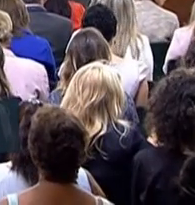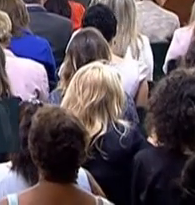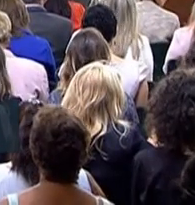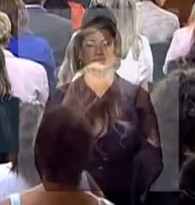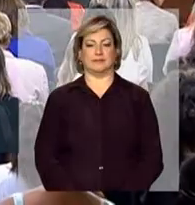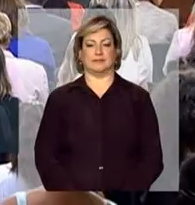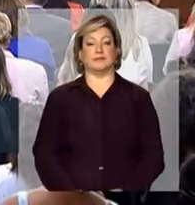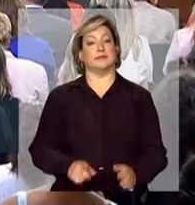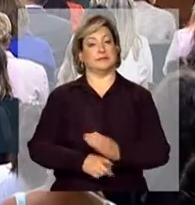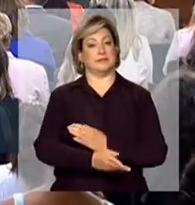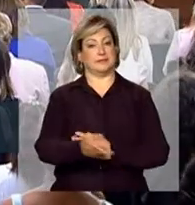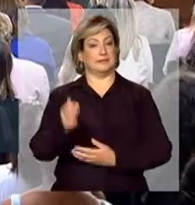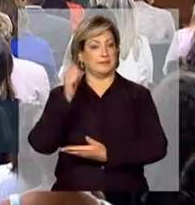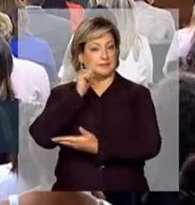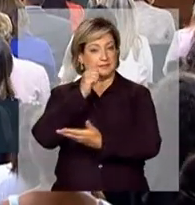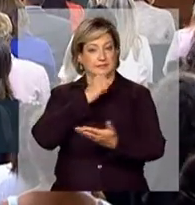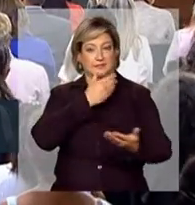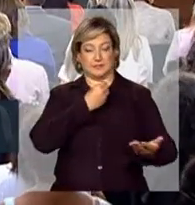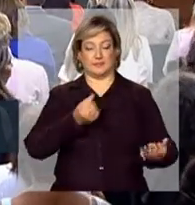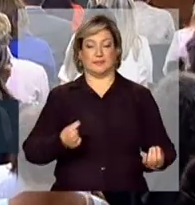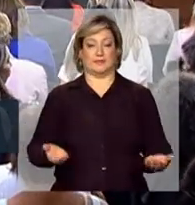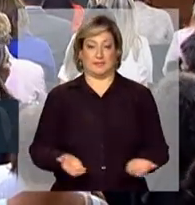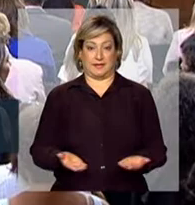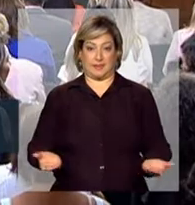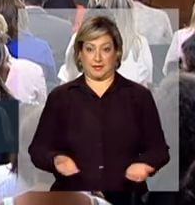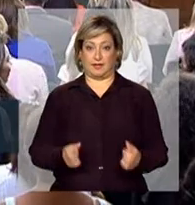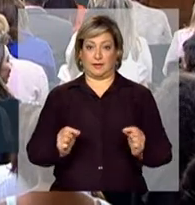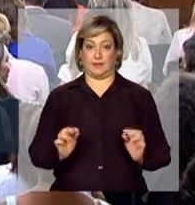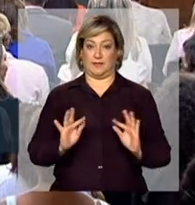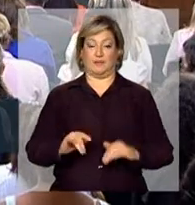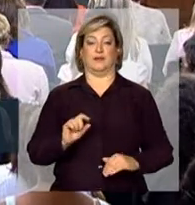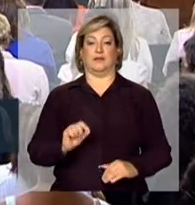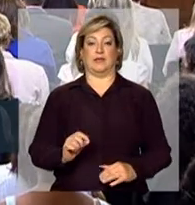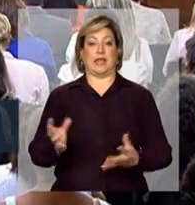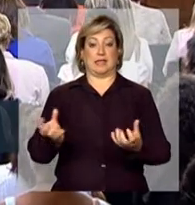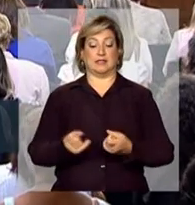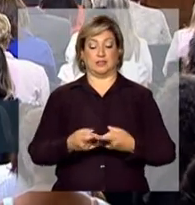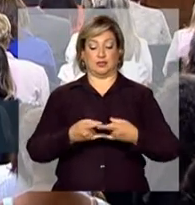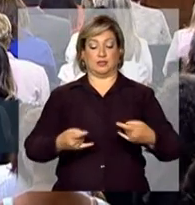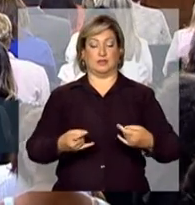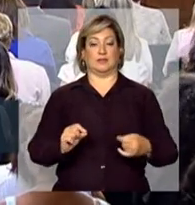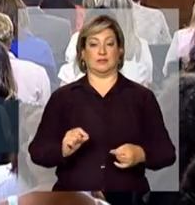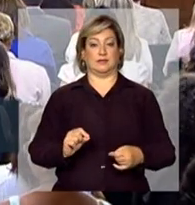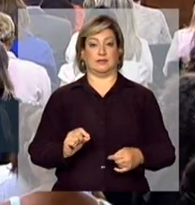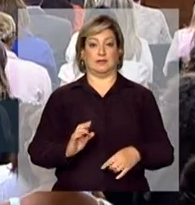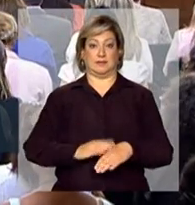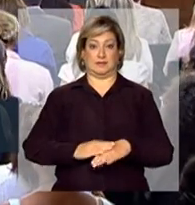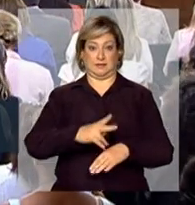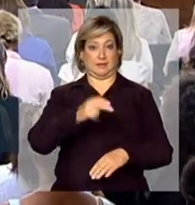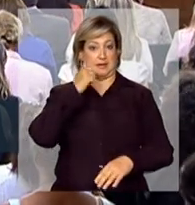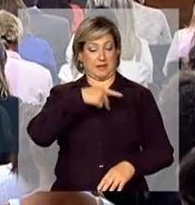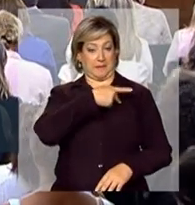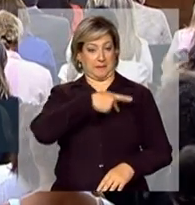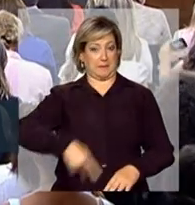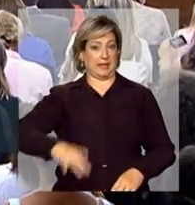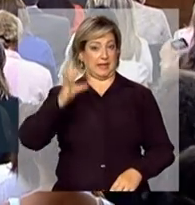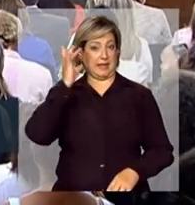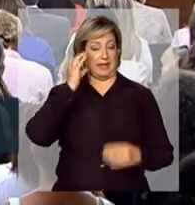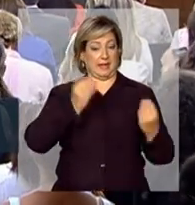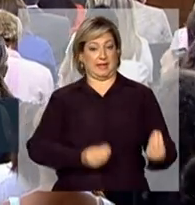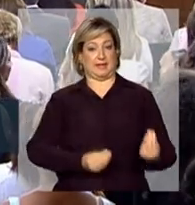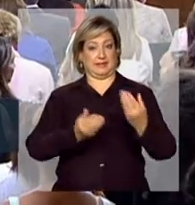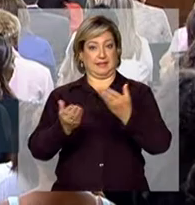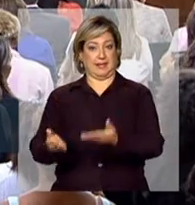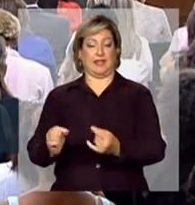Olá senhoras e senhores se finalmente para receber o cheque das gols da senhora Presidenta da República